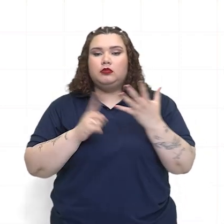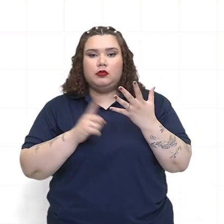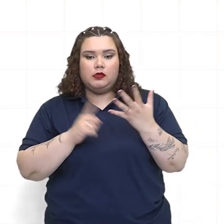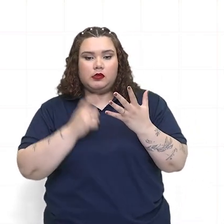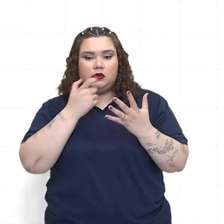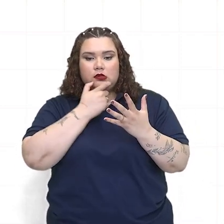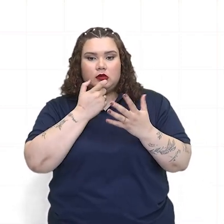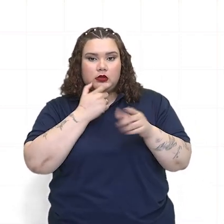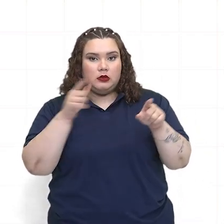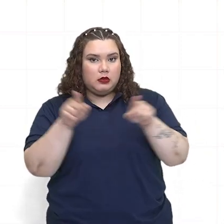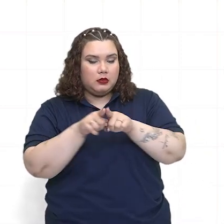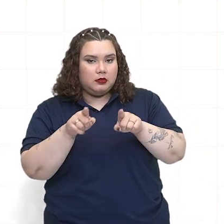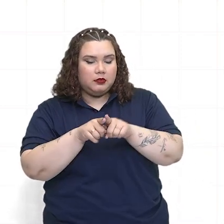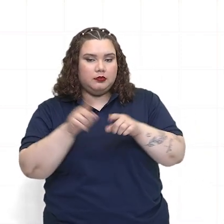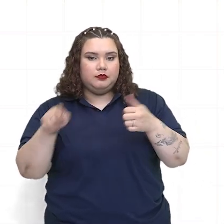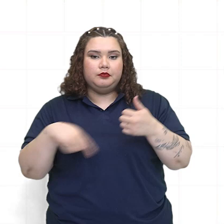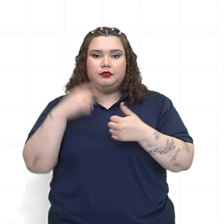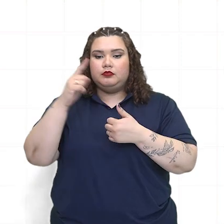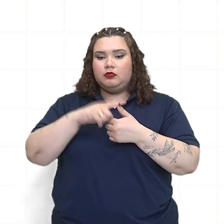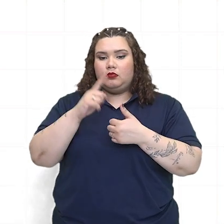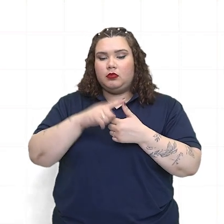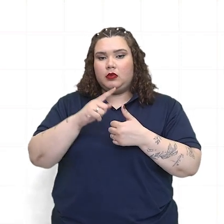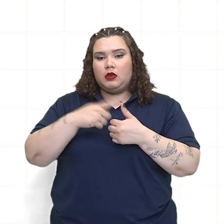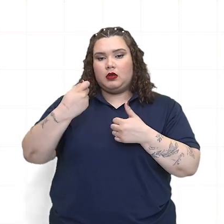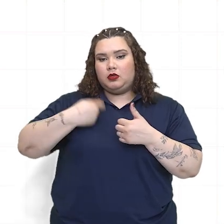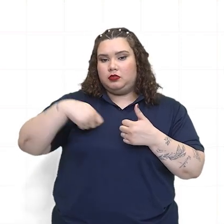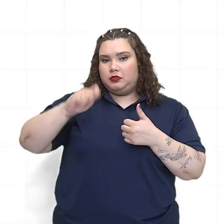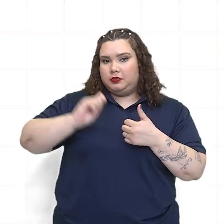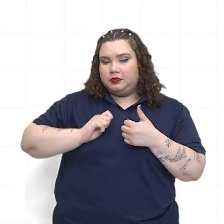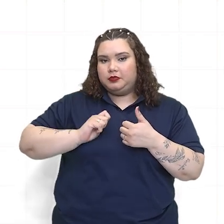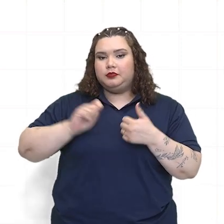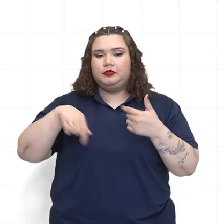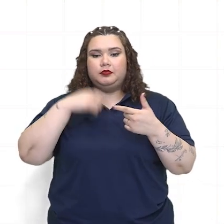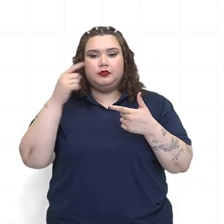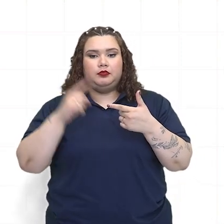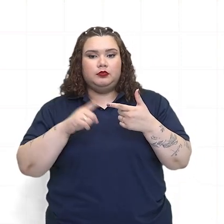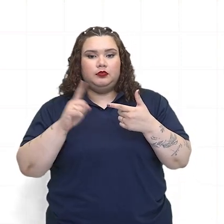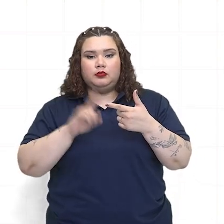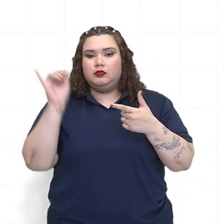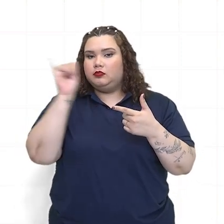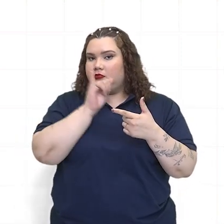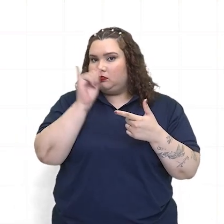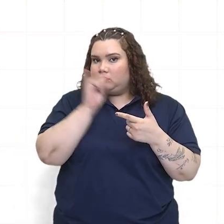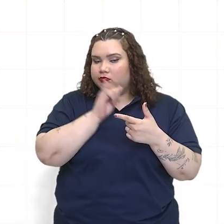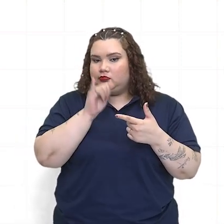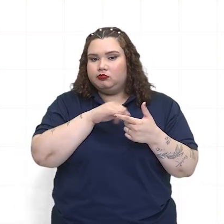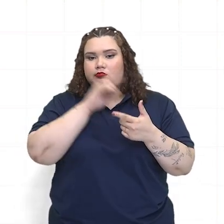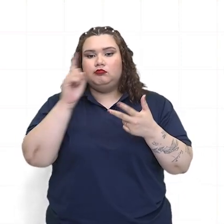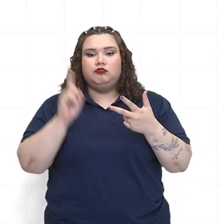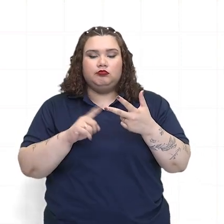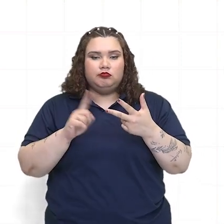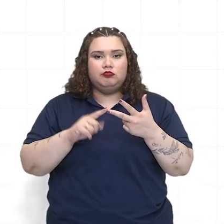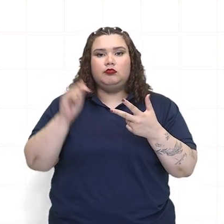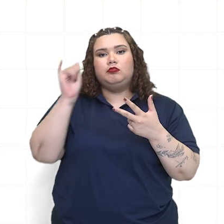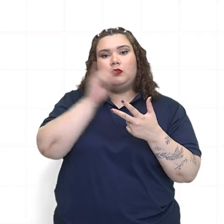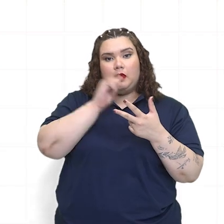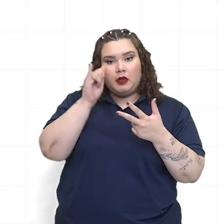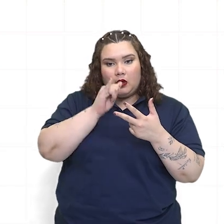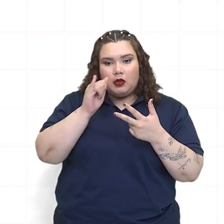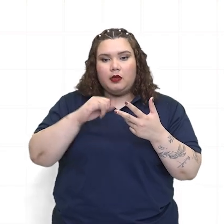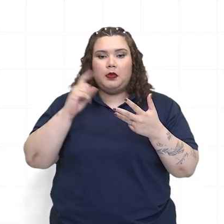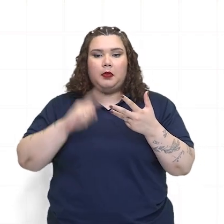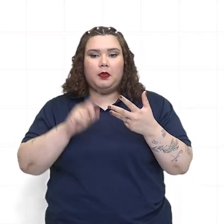Inglaterra, Cambridge, também na Inglaterra, Salamanca, na Espanha, Nápoles, na Itália,